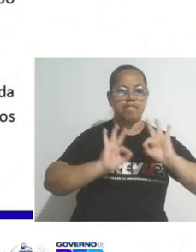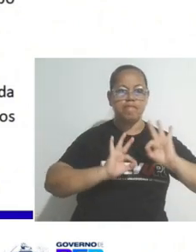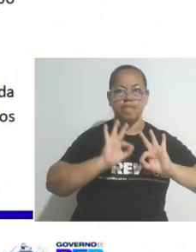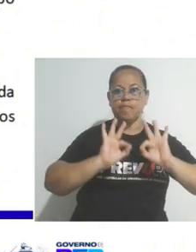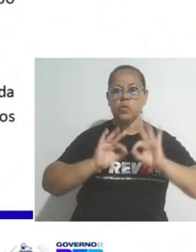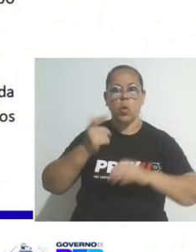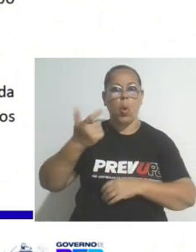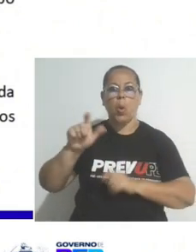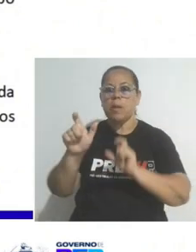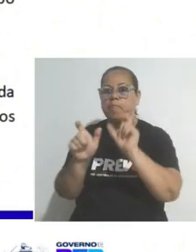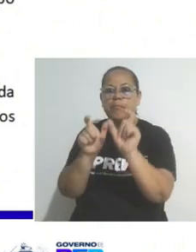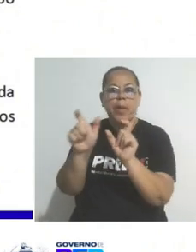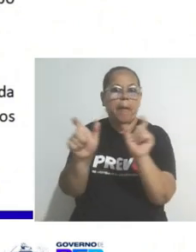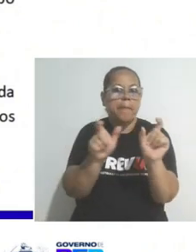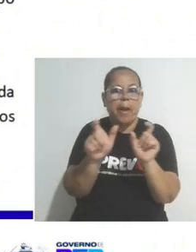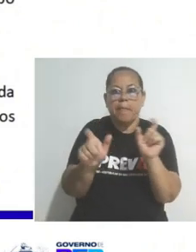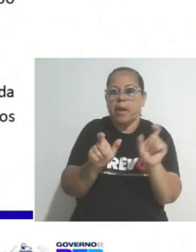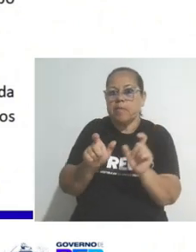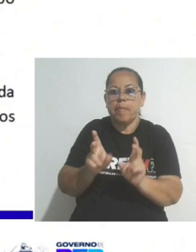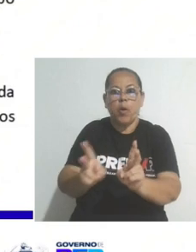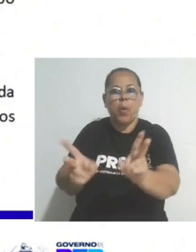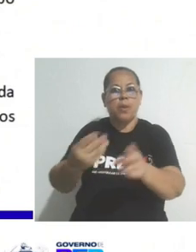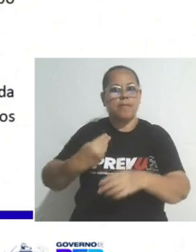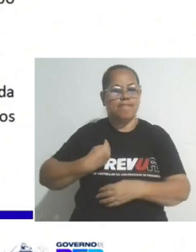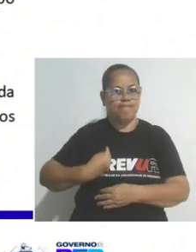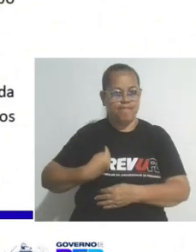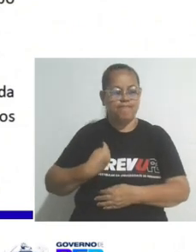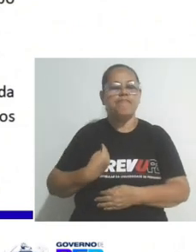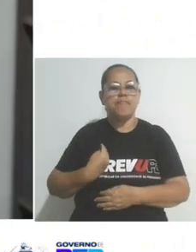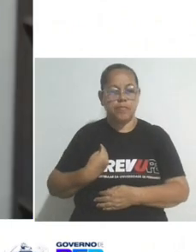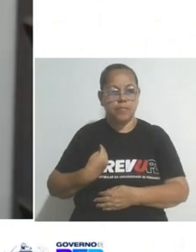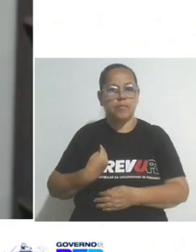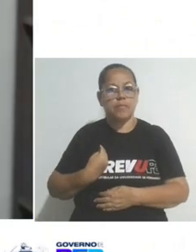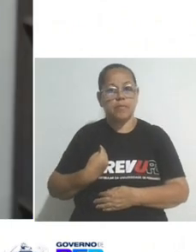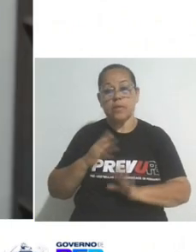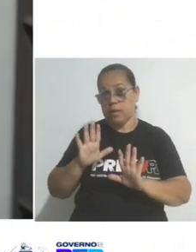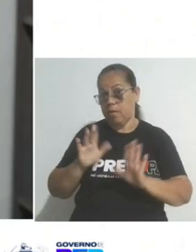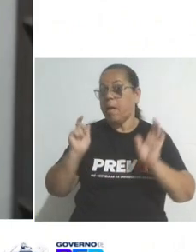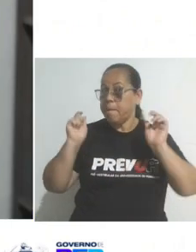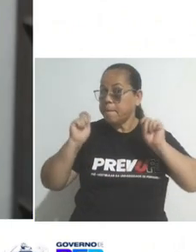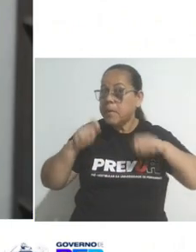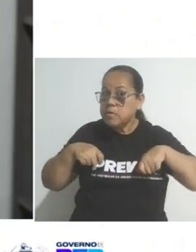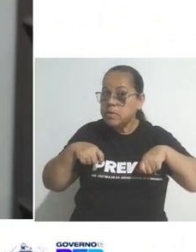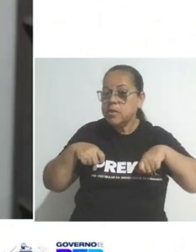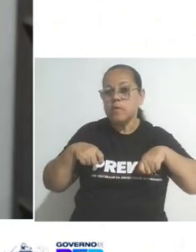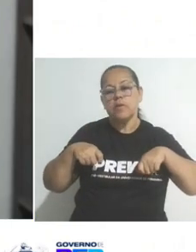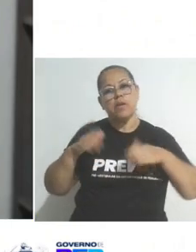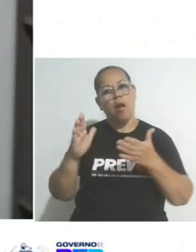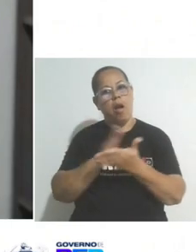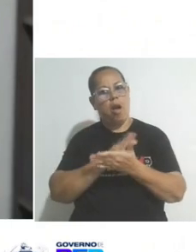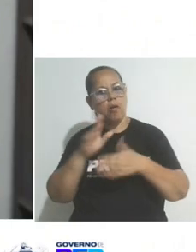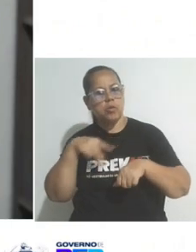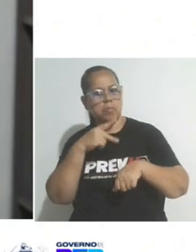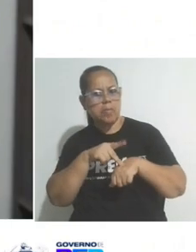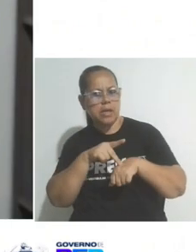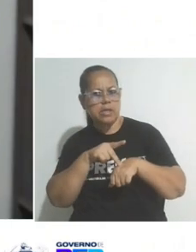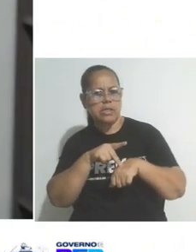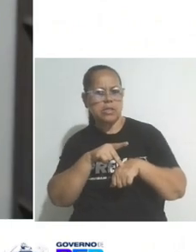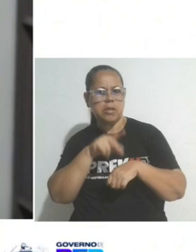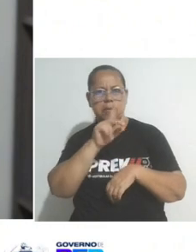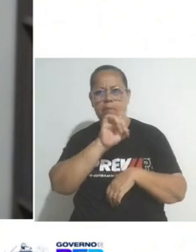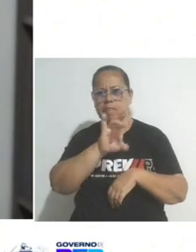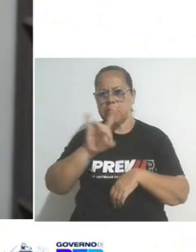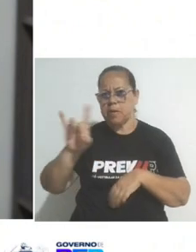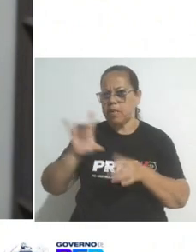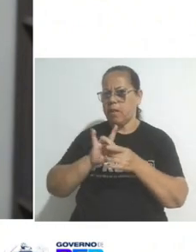nomenclaturas para sobreviverem vamos lá é possível que em países onde liberdades individuais